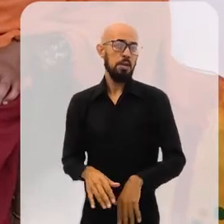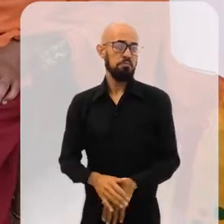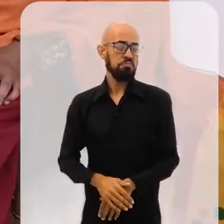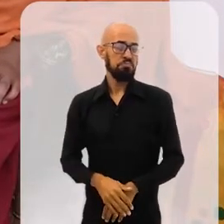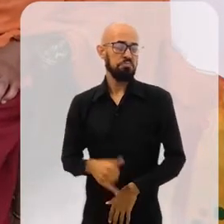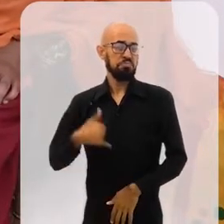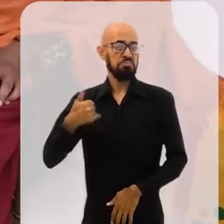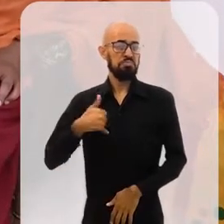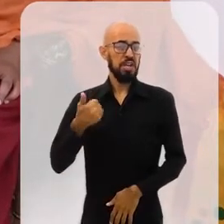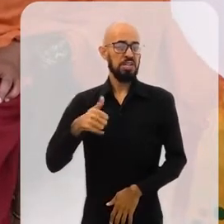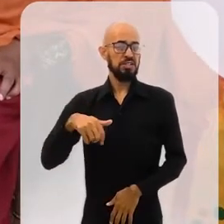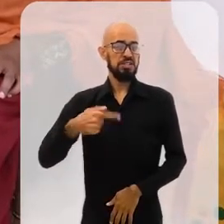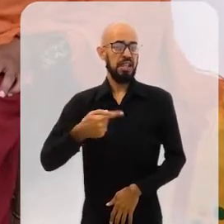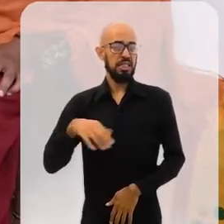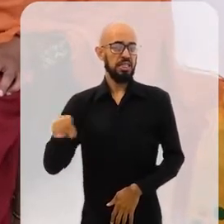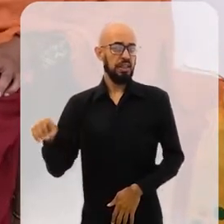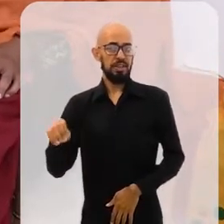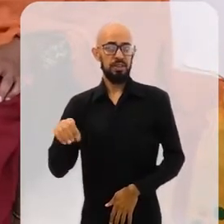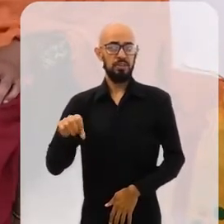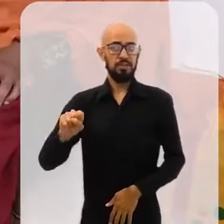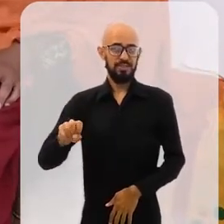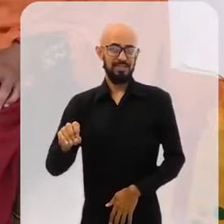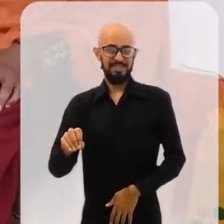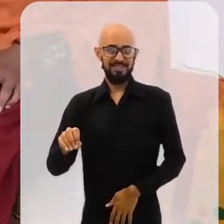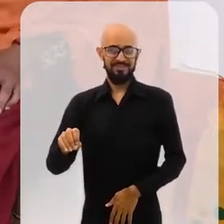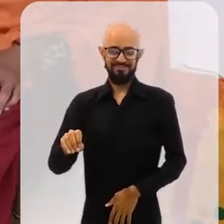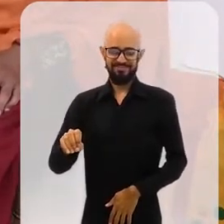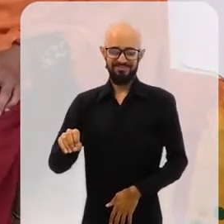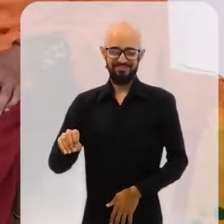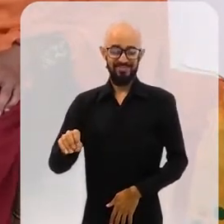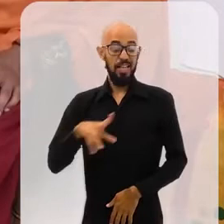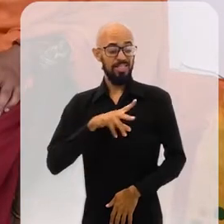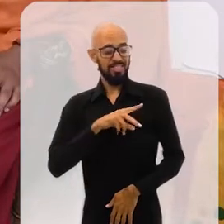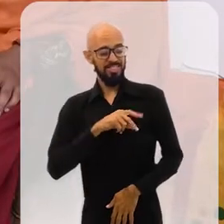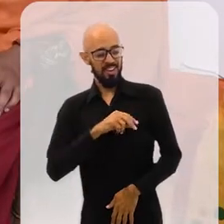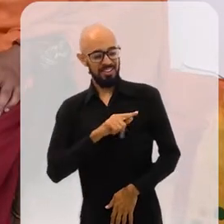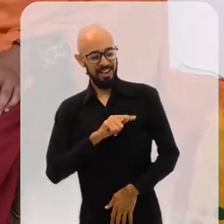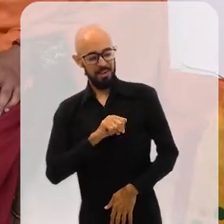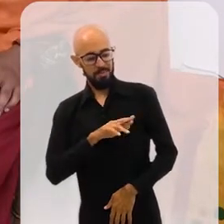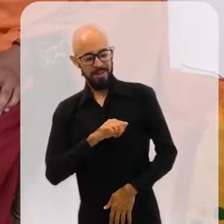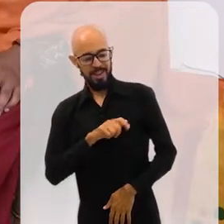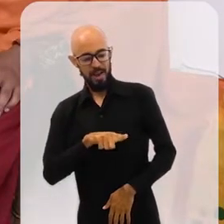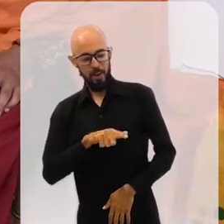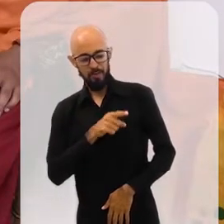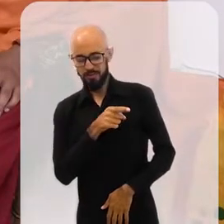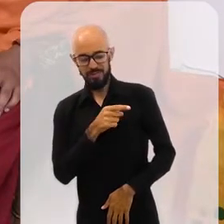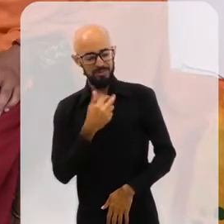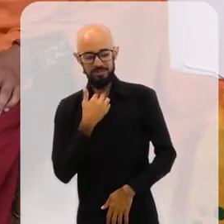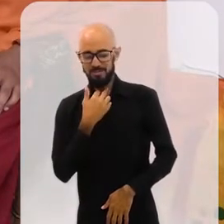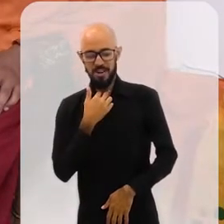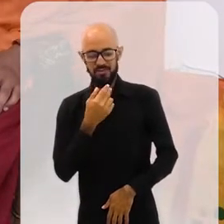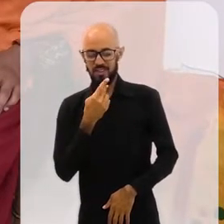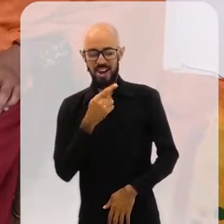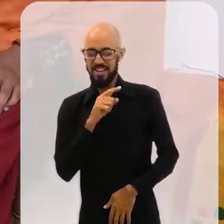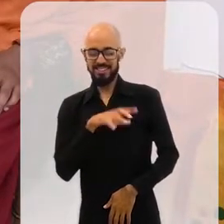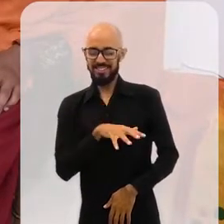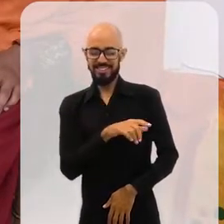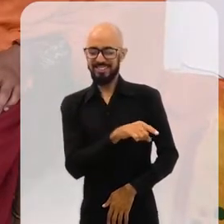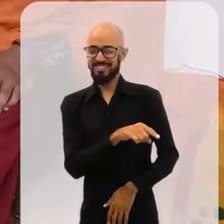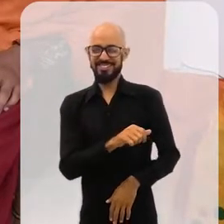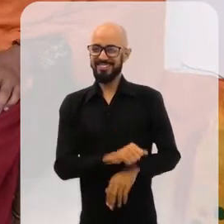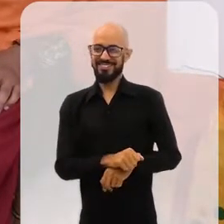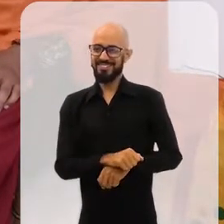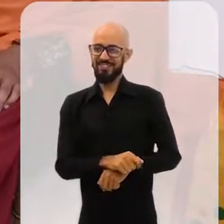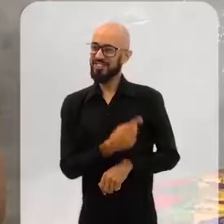80, 90 anos, isso já mudou tudo. Olha, Gabriel, você é a única pessoa que não pode falar sobre isso. Não